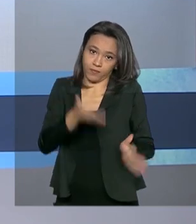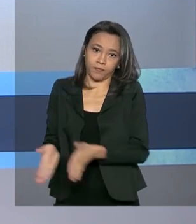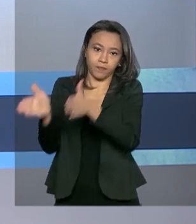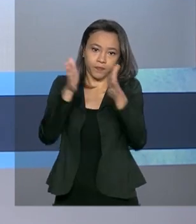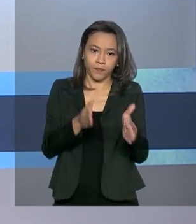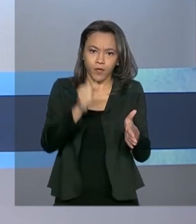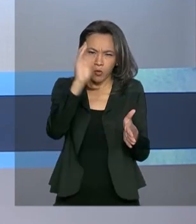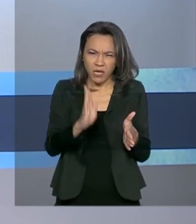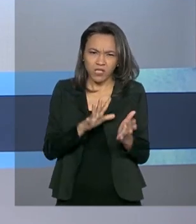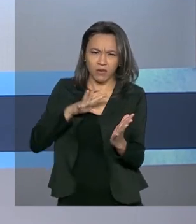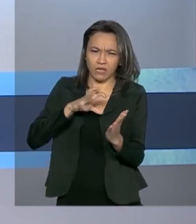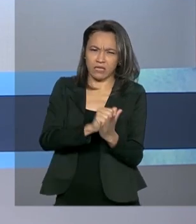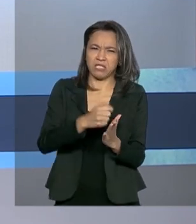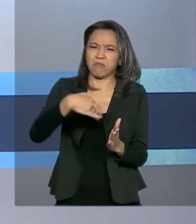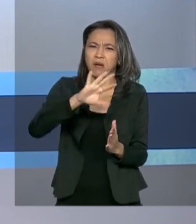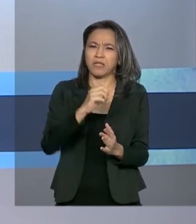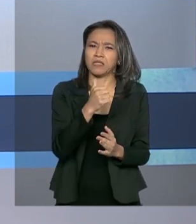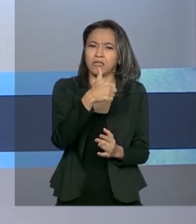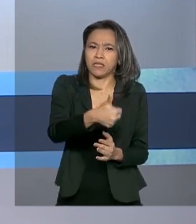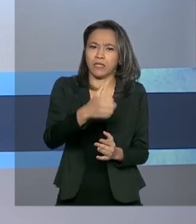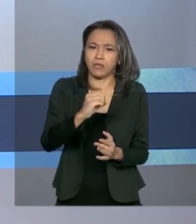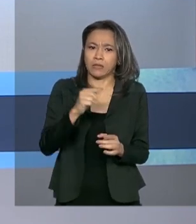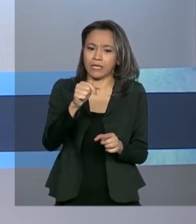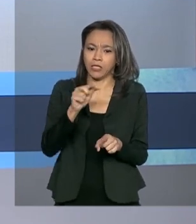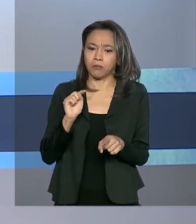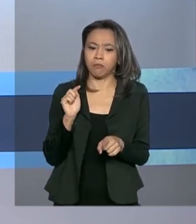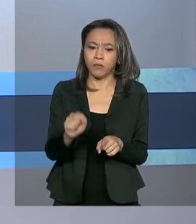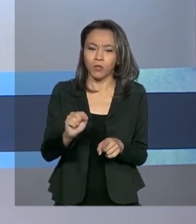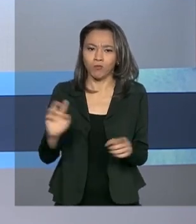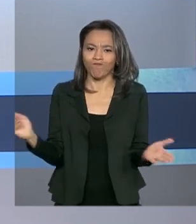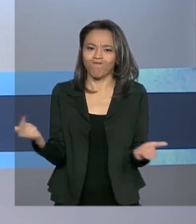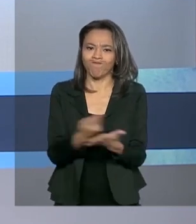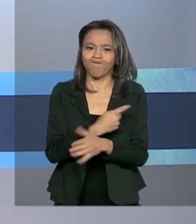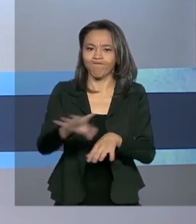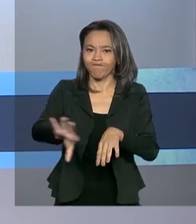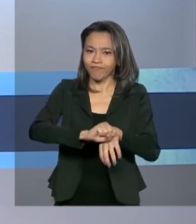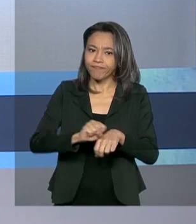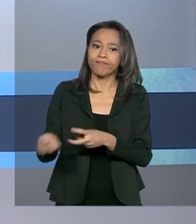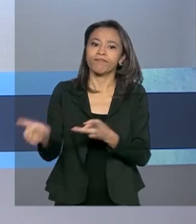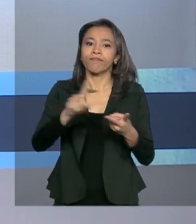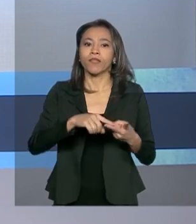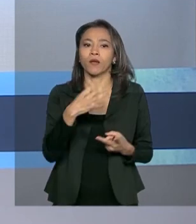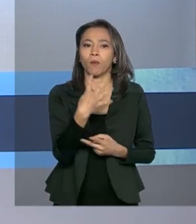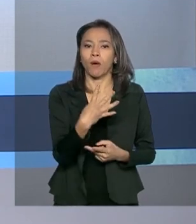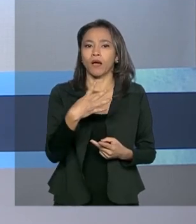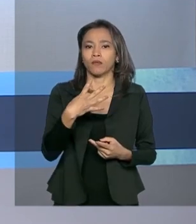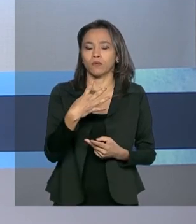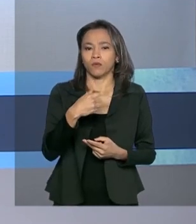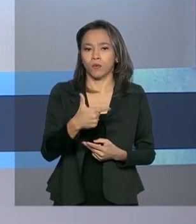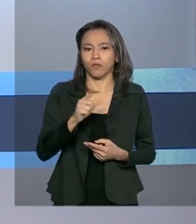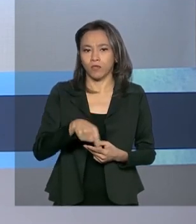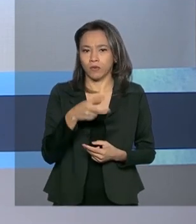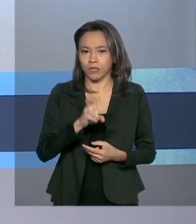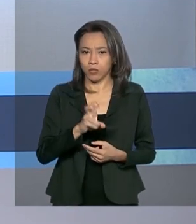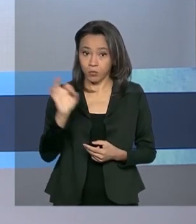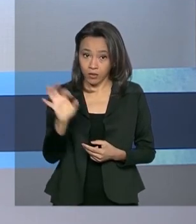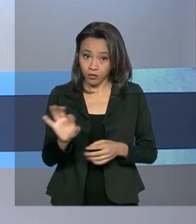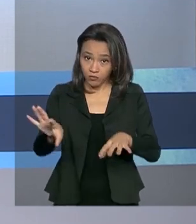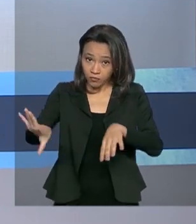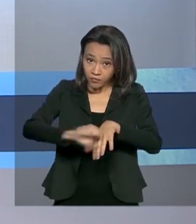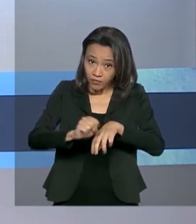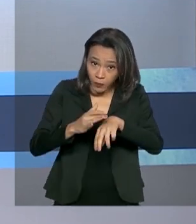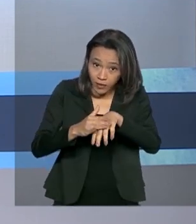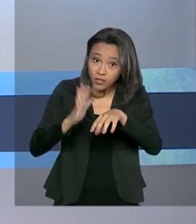e no brasil registra mais de 107 mil casos de coronavírus 42,5 por cento dos infectados